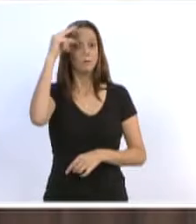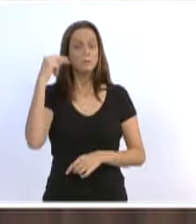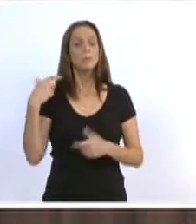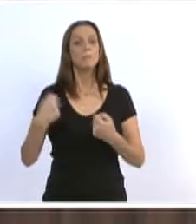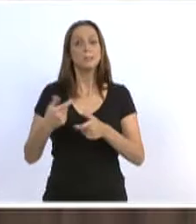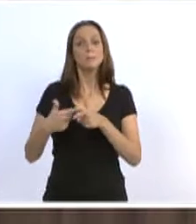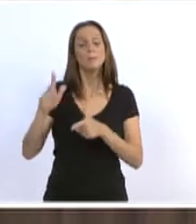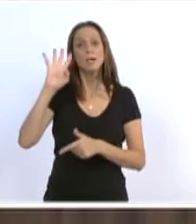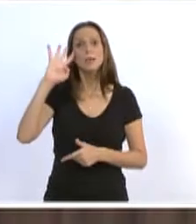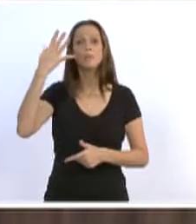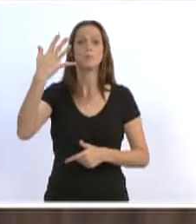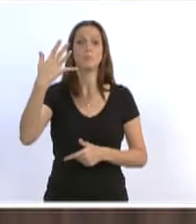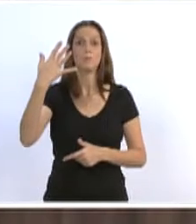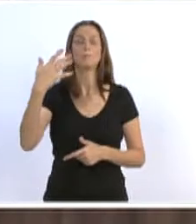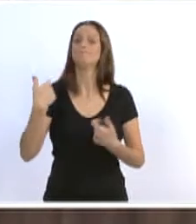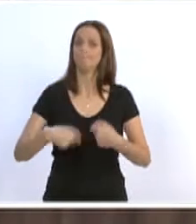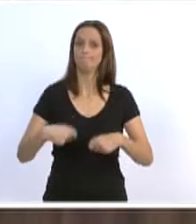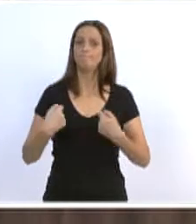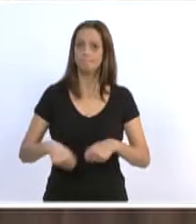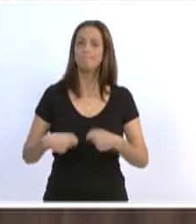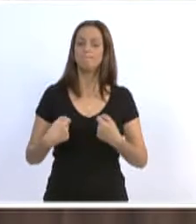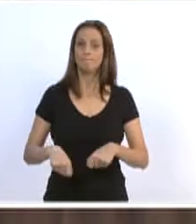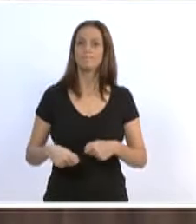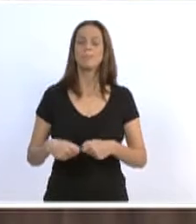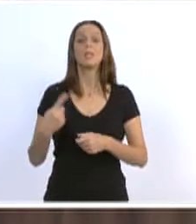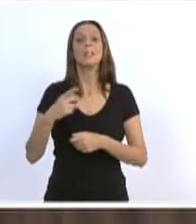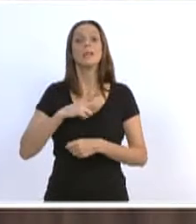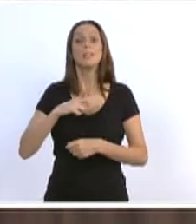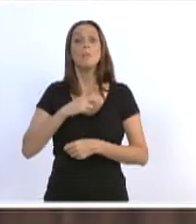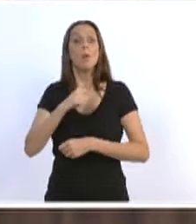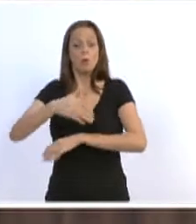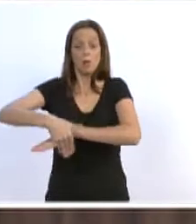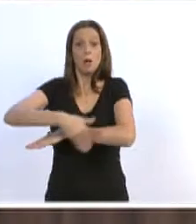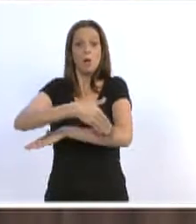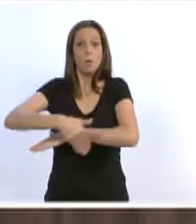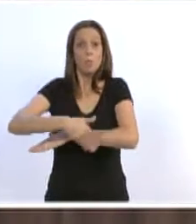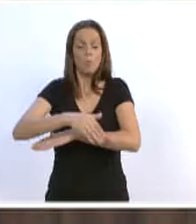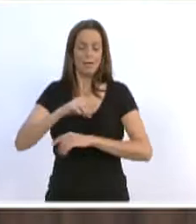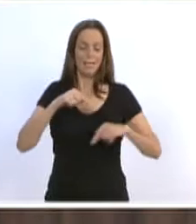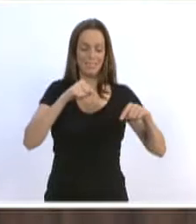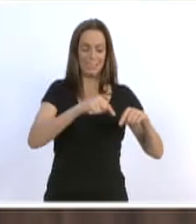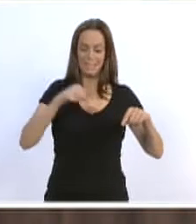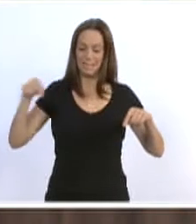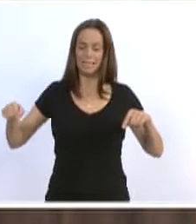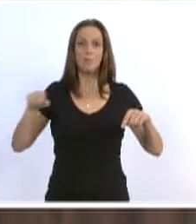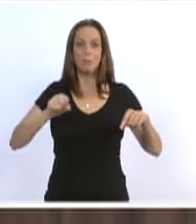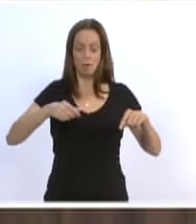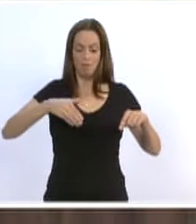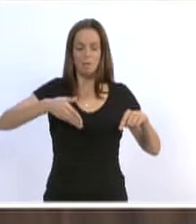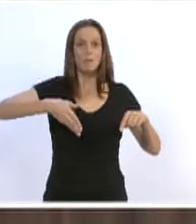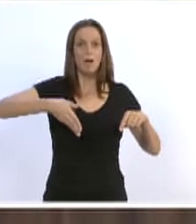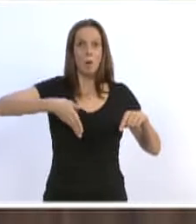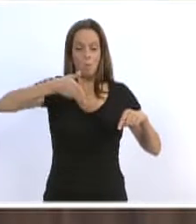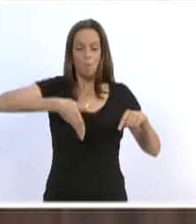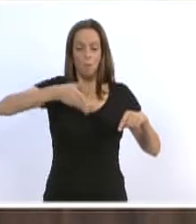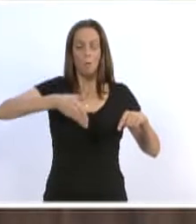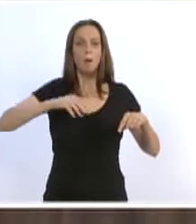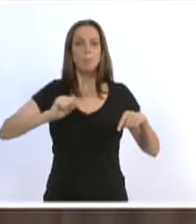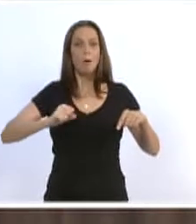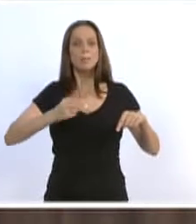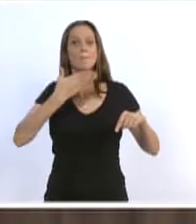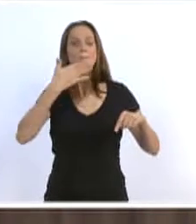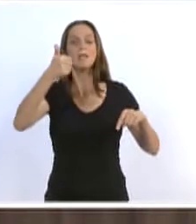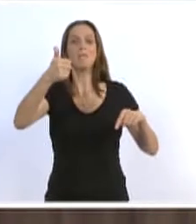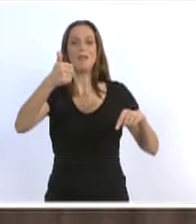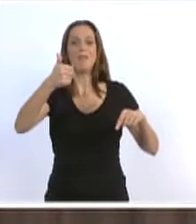resolva é pelo menos a reabertura da rua willi henkels ligando a velha com com garcia pelo menos a desobstrução naquela rua e que seja